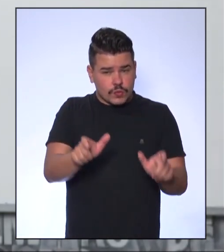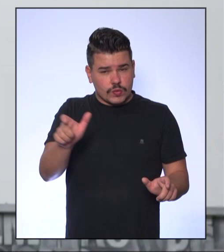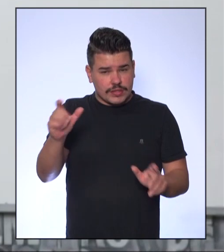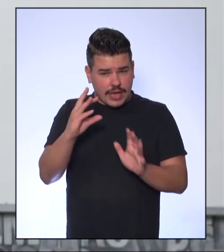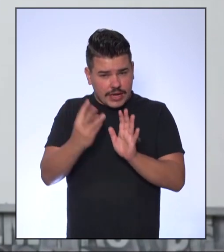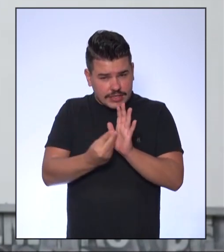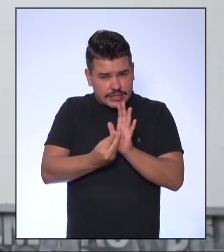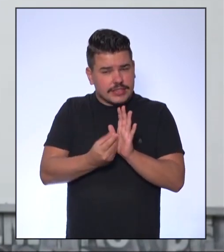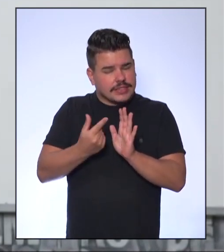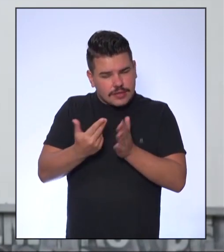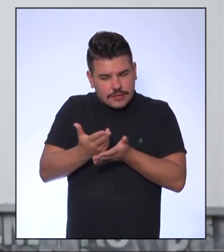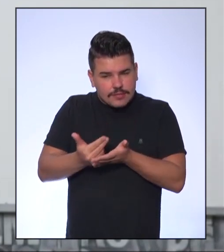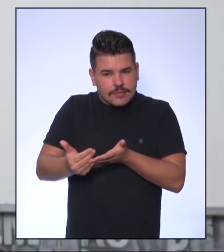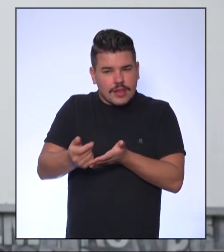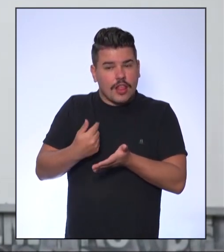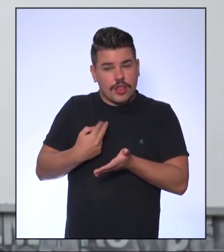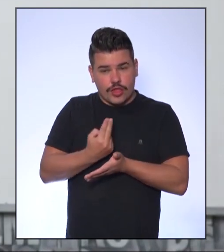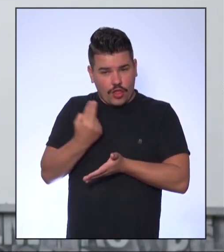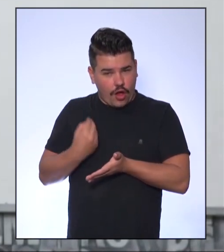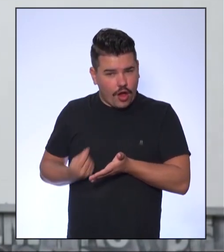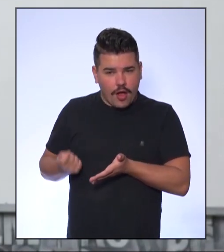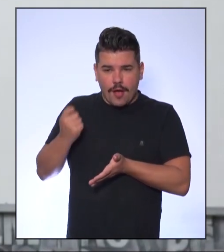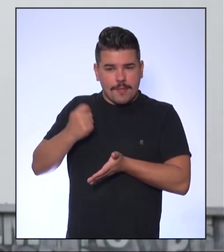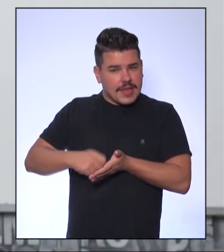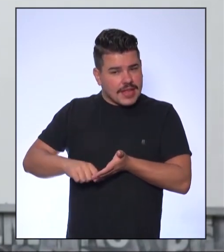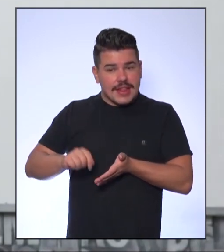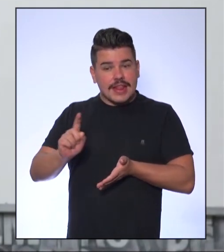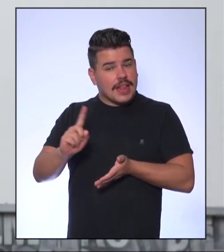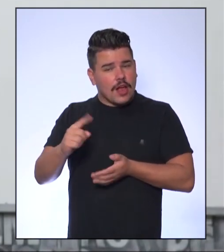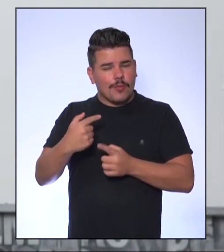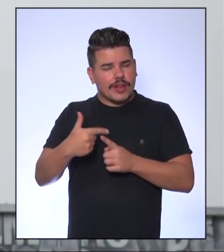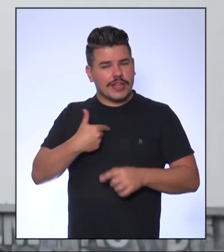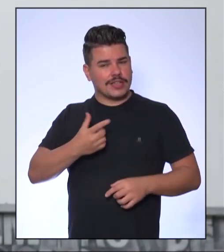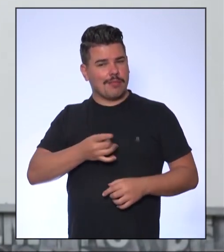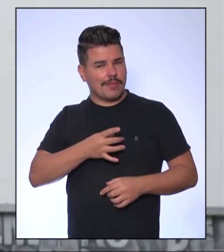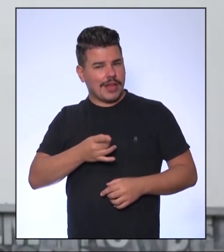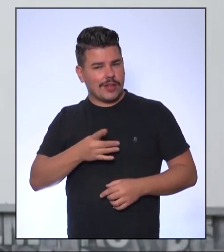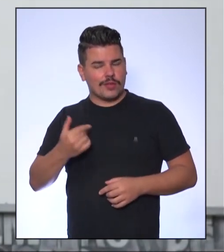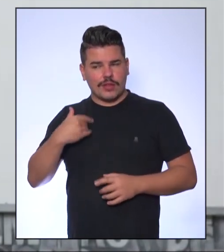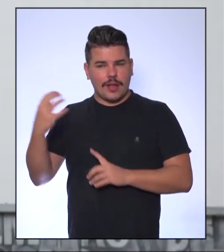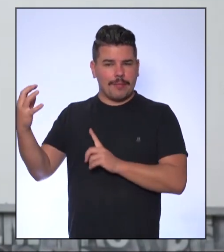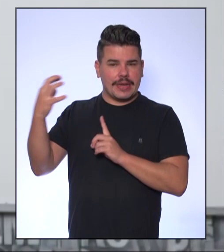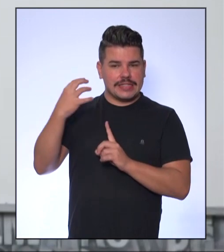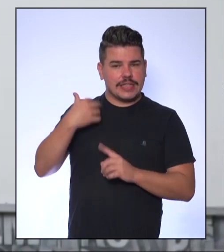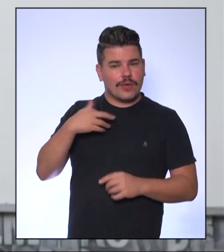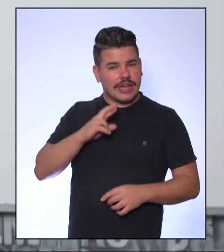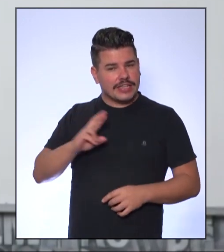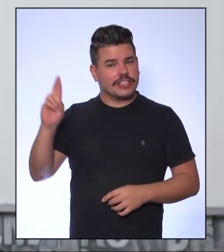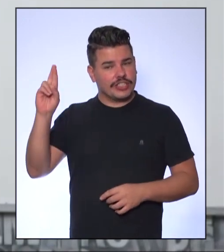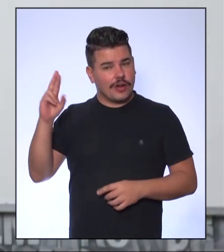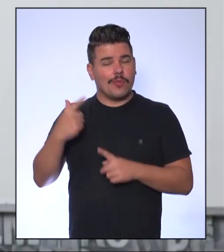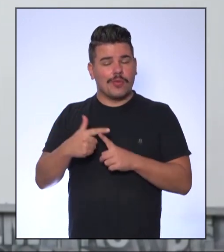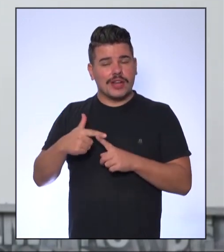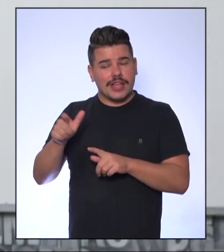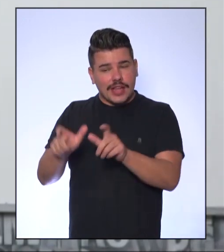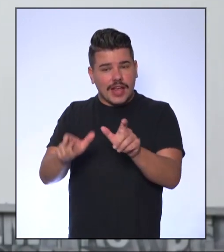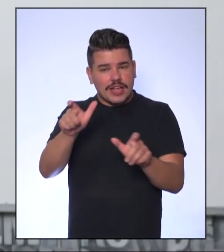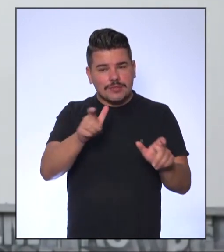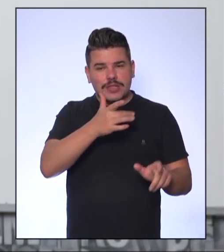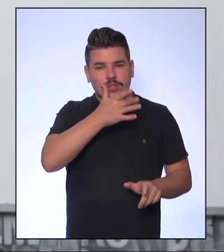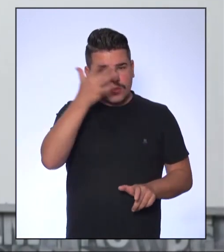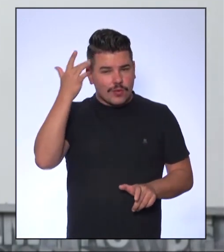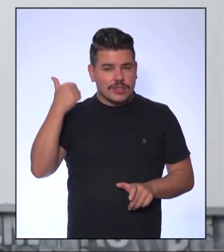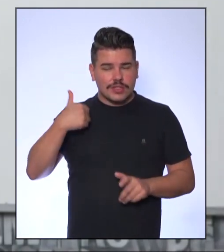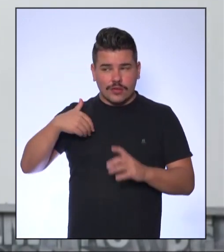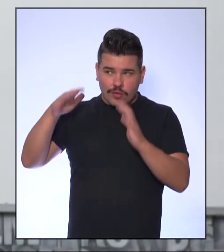Ao longo da Idade Média, as realizações do indivíduo, do homem estavam vinculados à vontade de Deus.